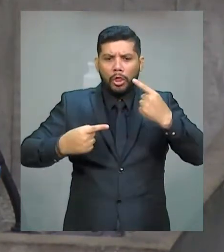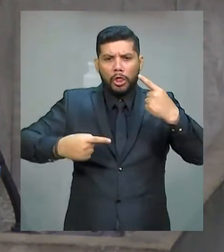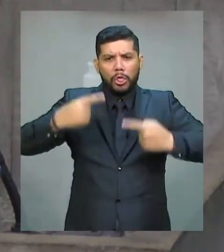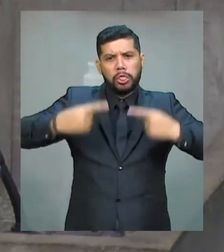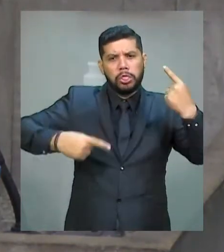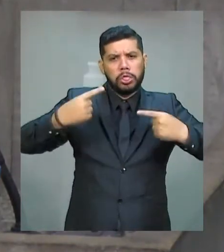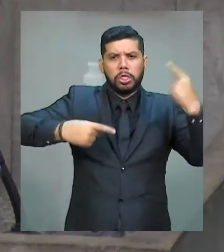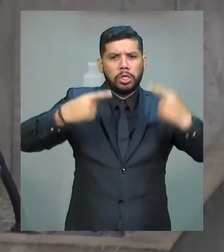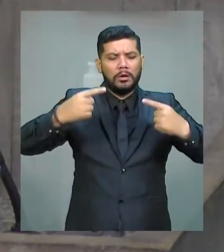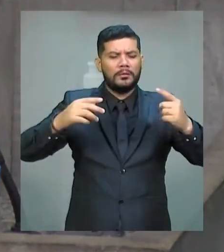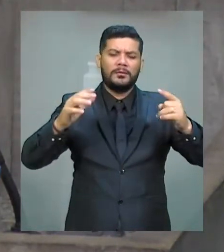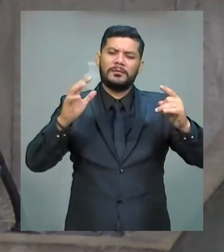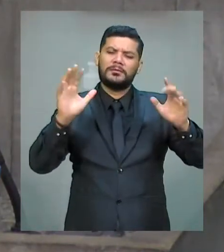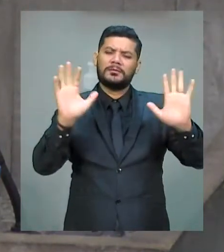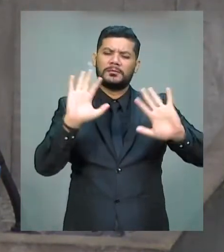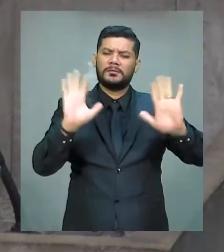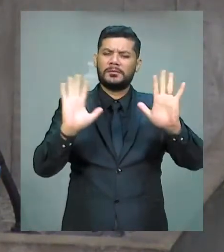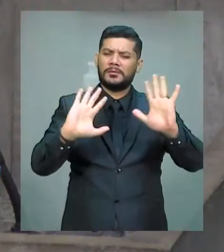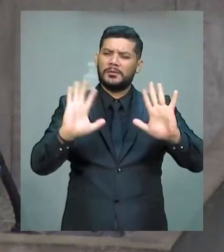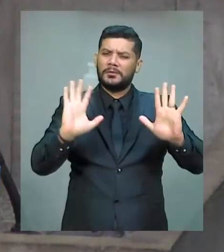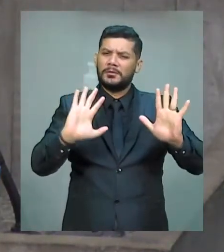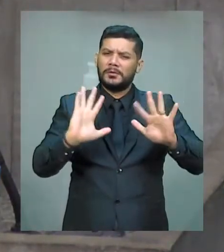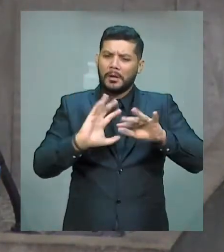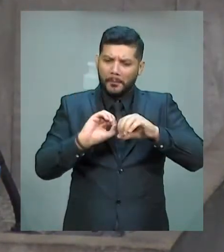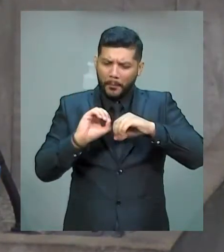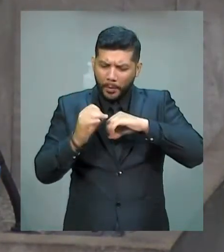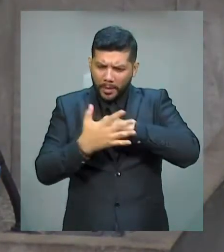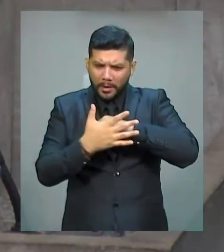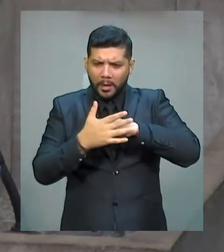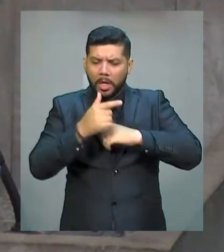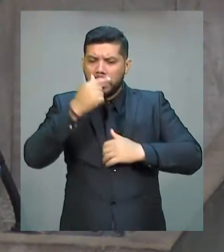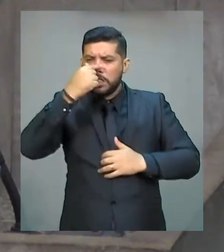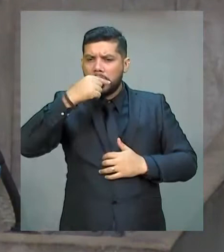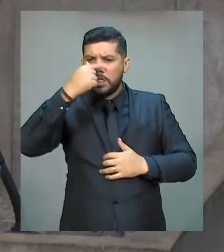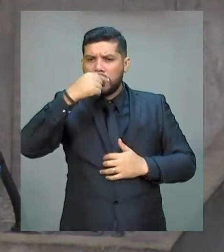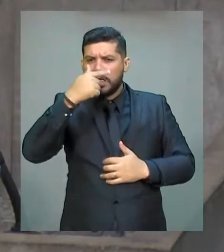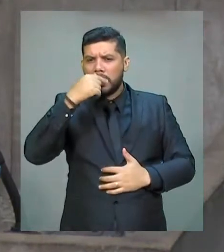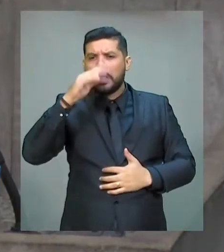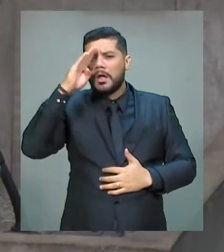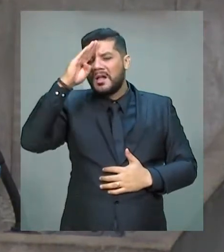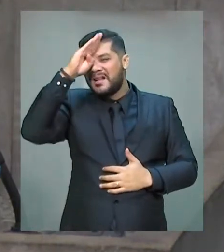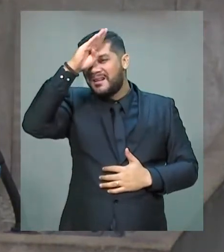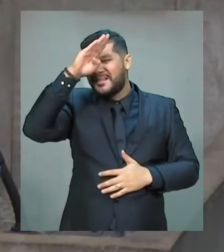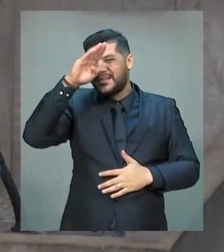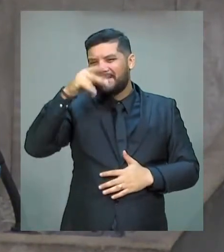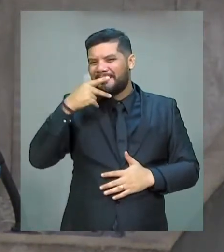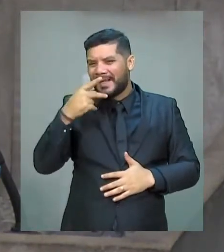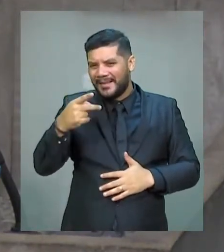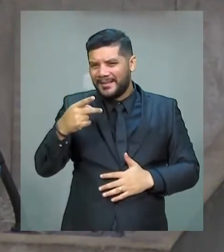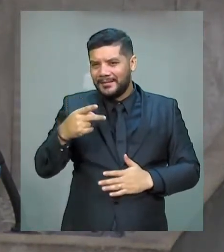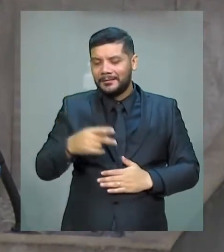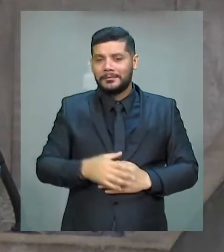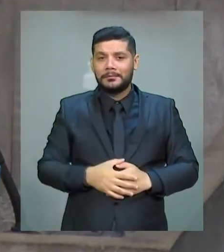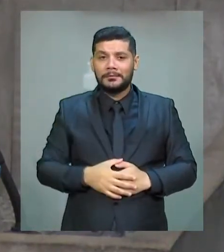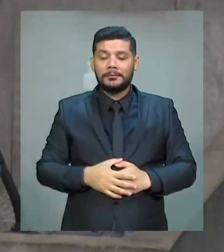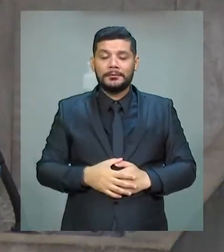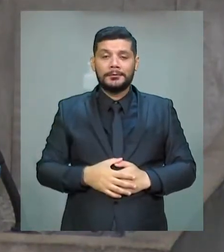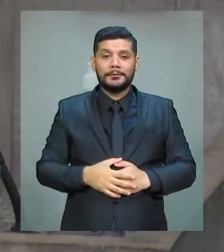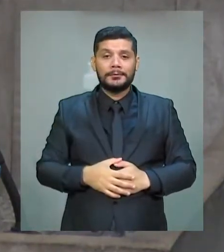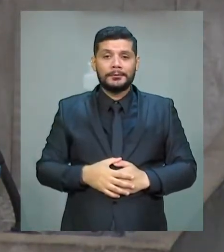essa epidemia, essa gripezinha bolsonaresca. O que aconteceu no